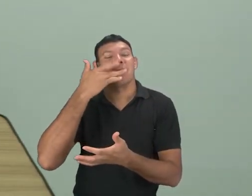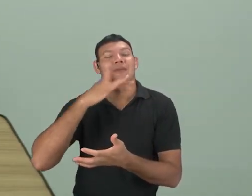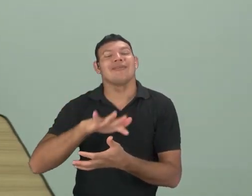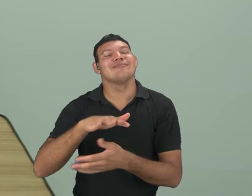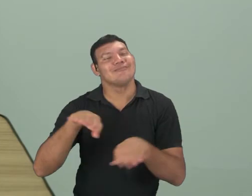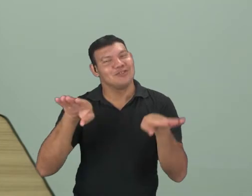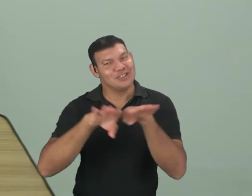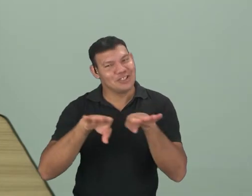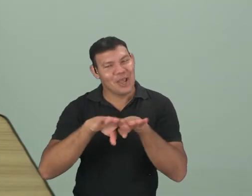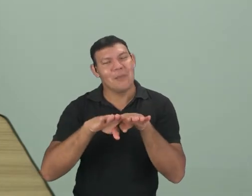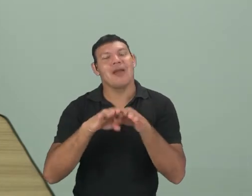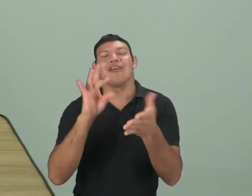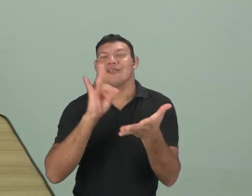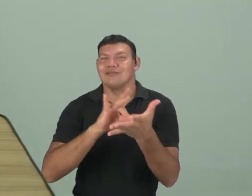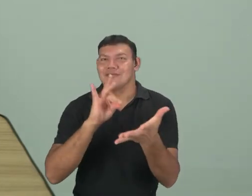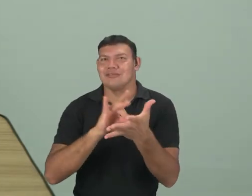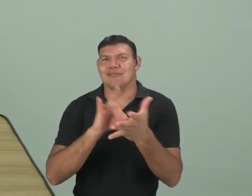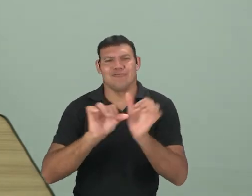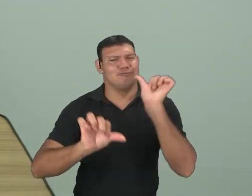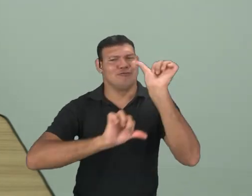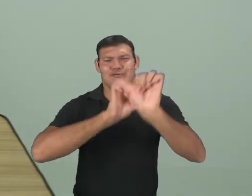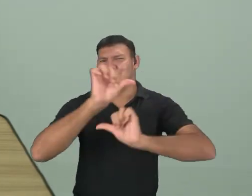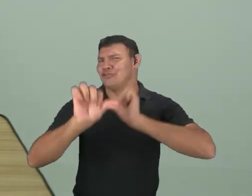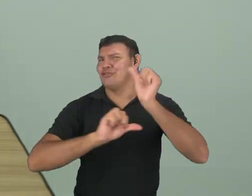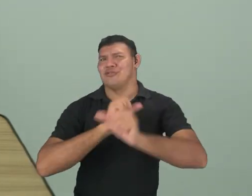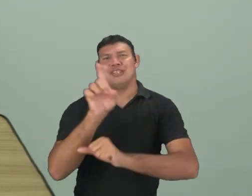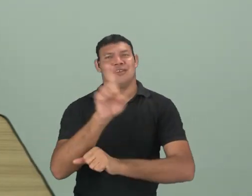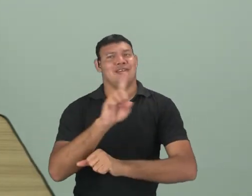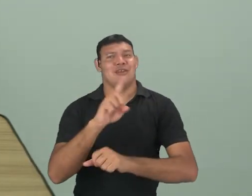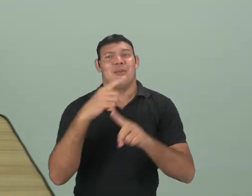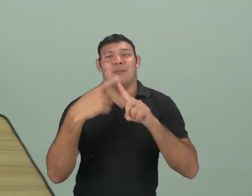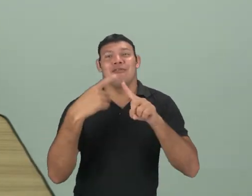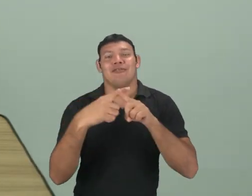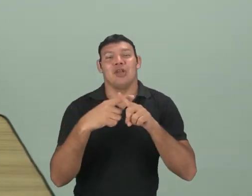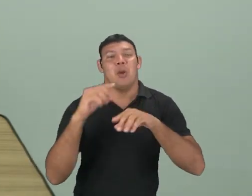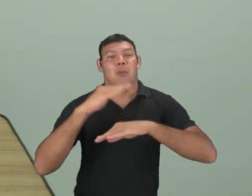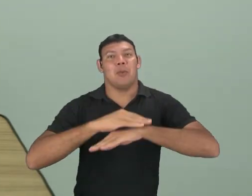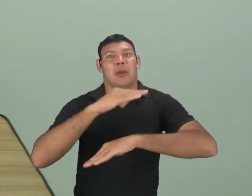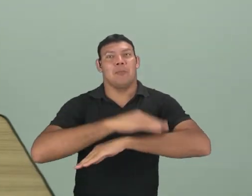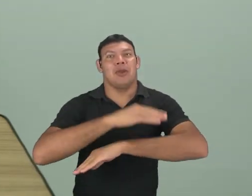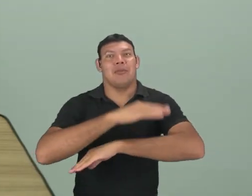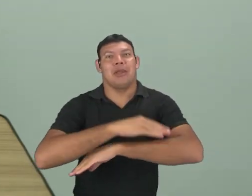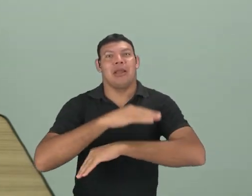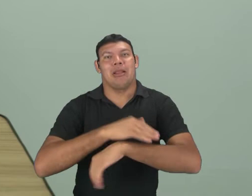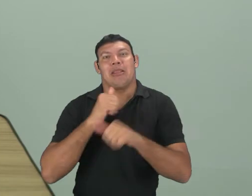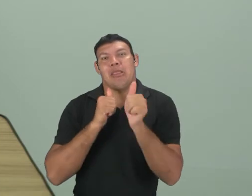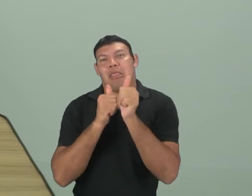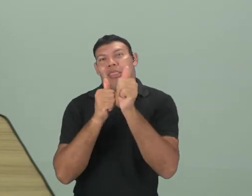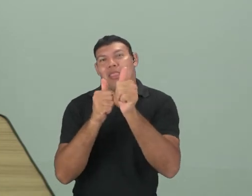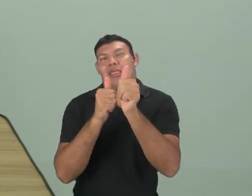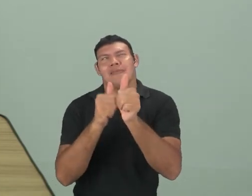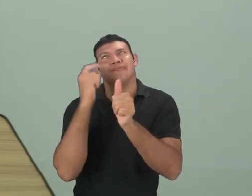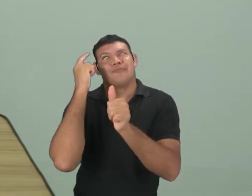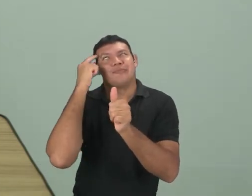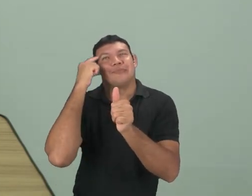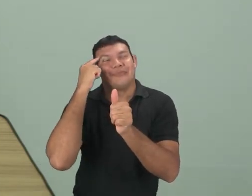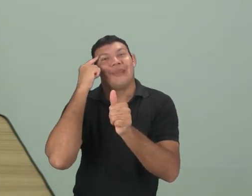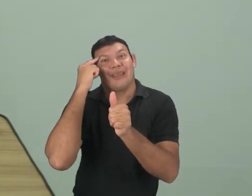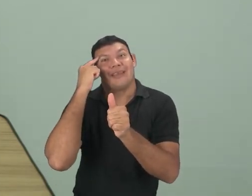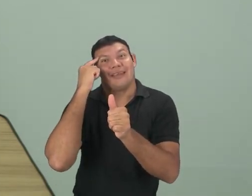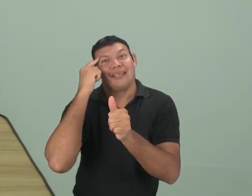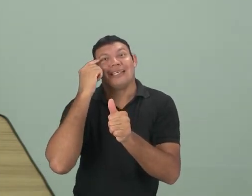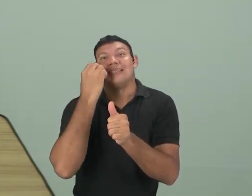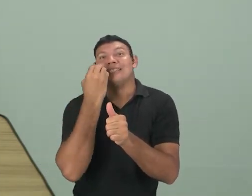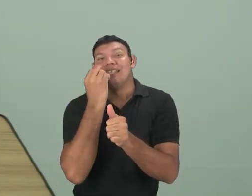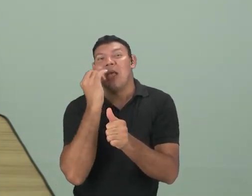mesmo. E o sapo não virou príncipe, mas saiu correndo atrás da menina, porque ele imaginava na cabeça dele que ela